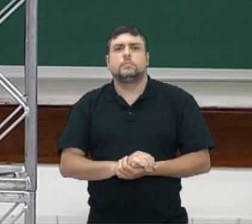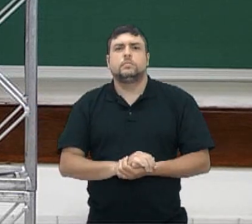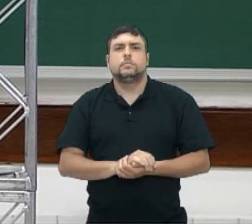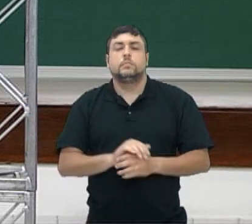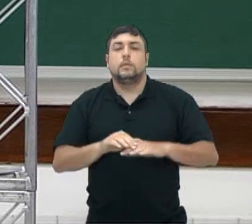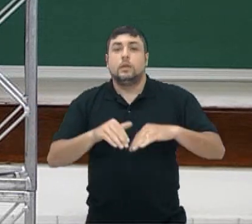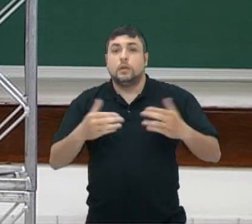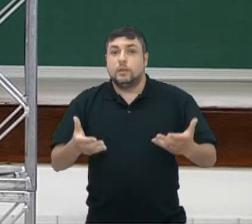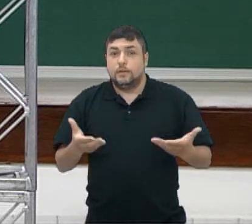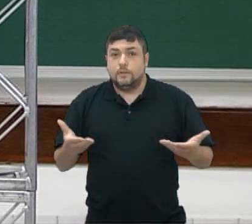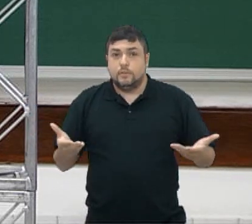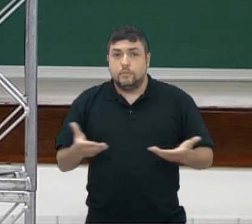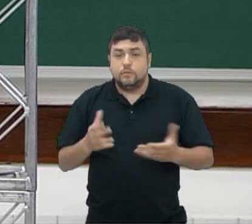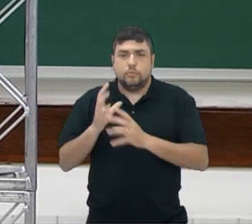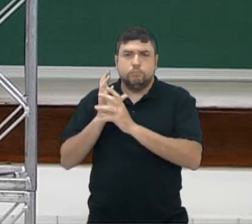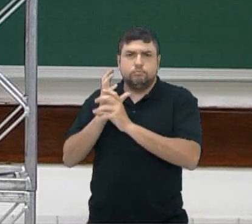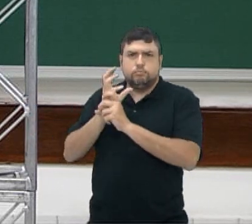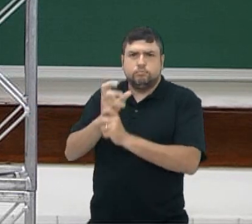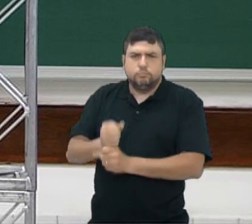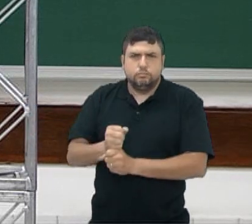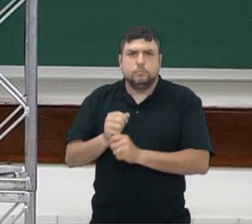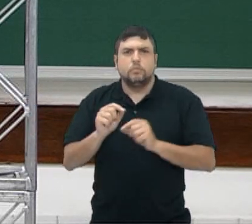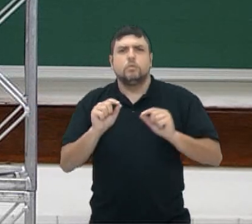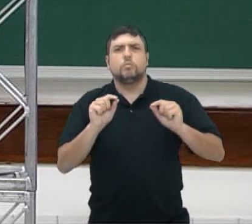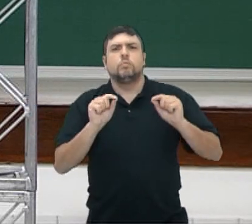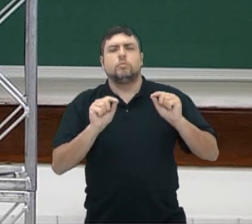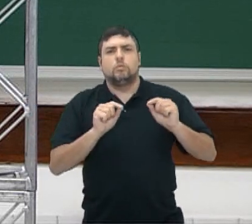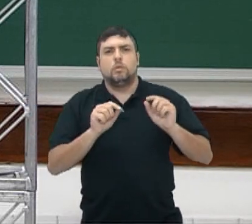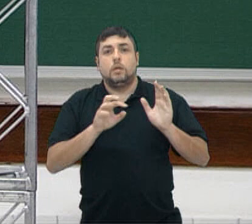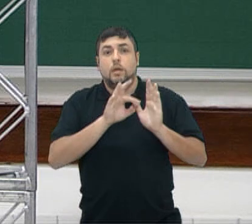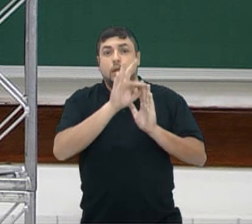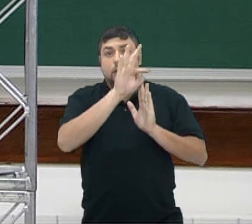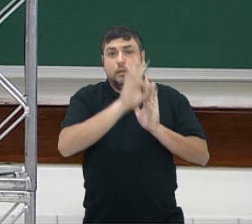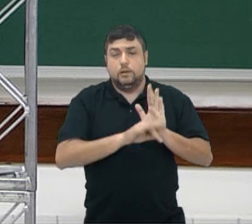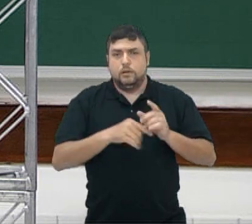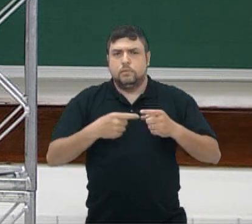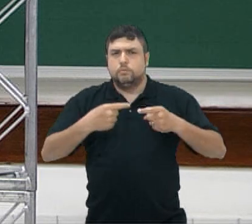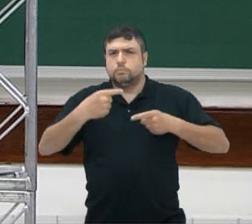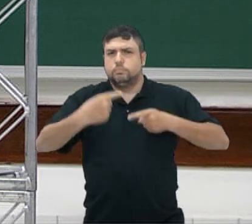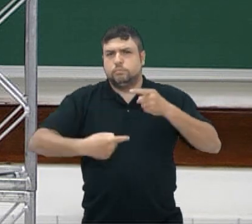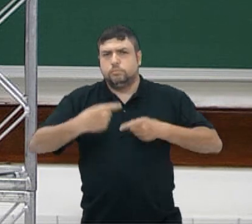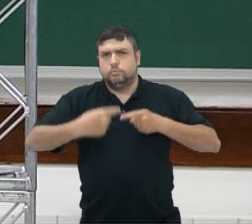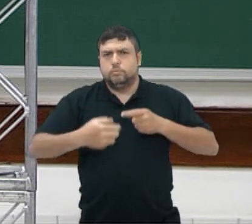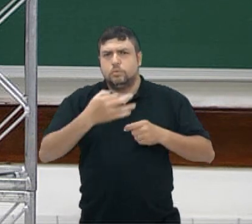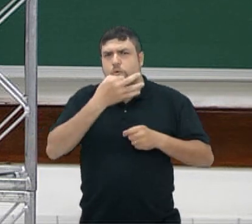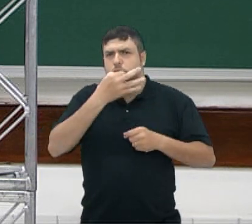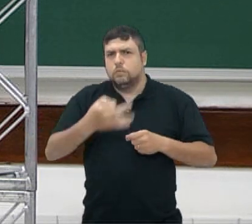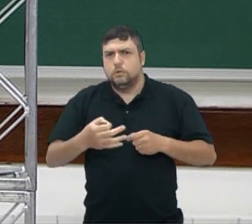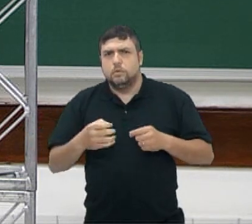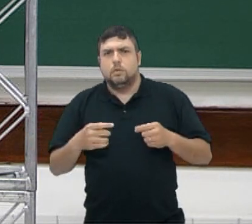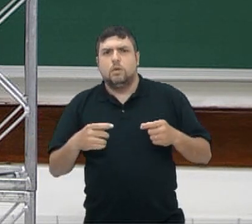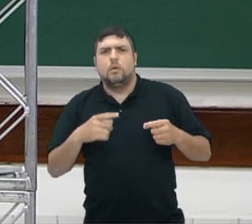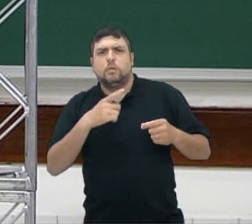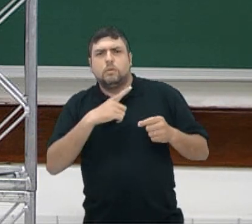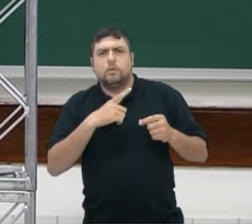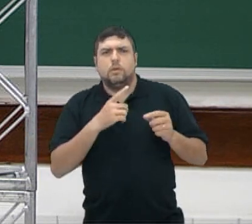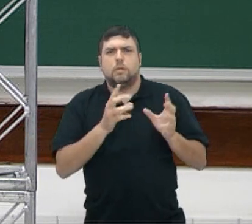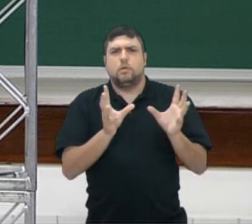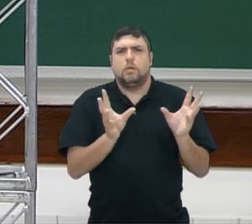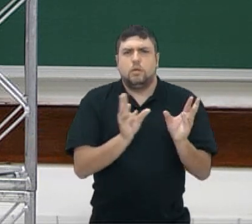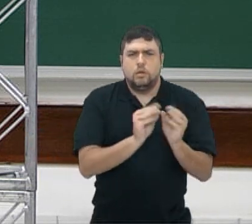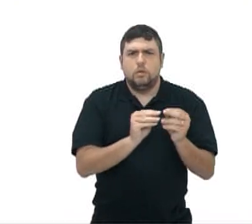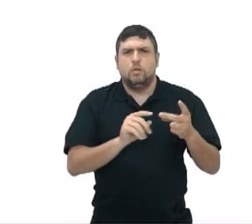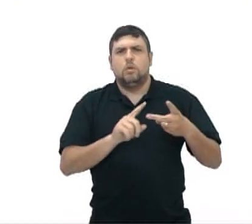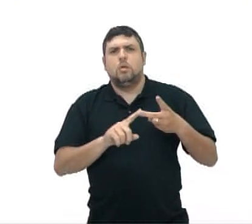nós vimos hoje é que existem vários tipos de textos opinativos argumentativos, entre eles nós temos aí resenha,